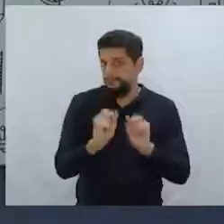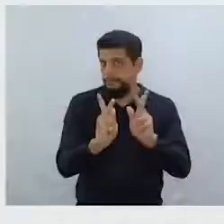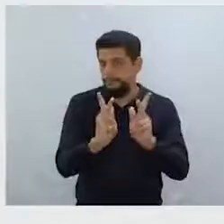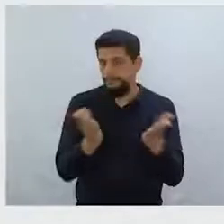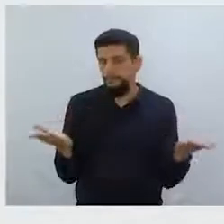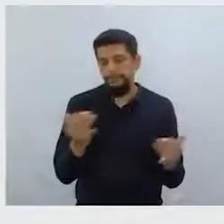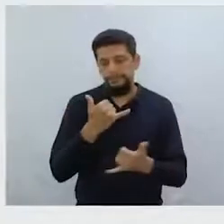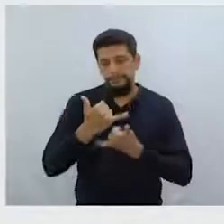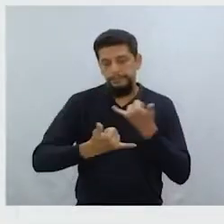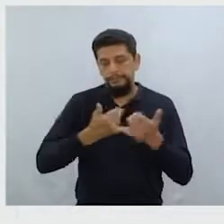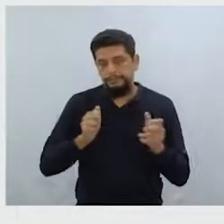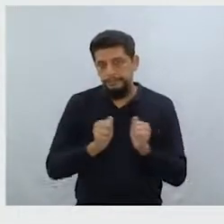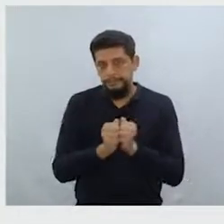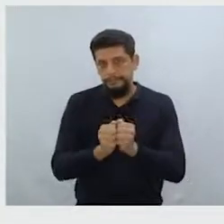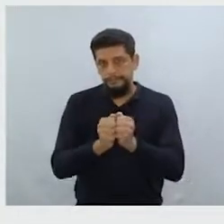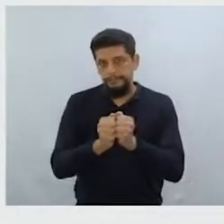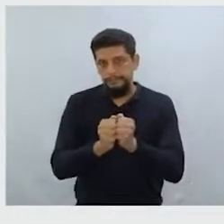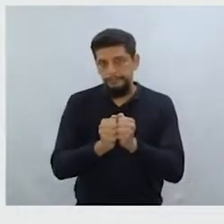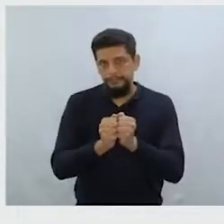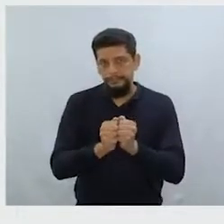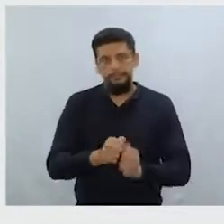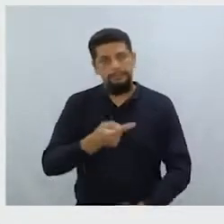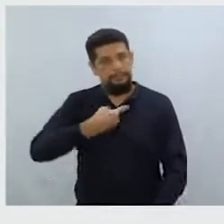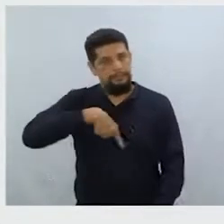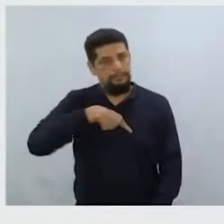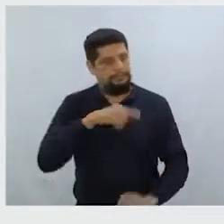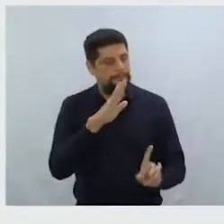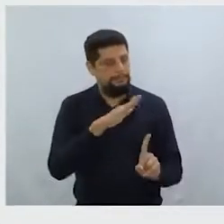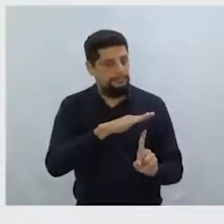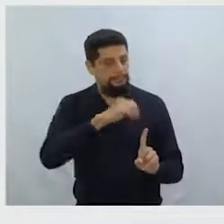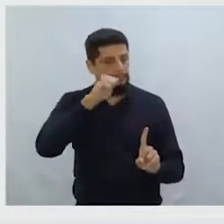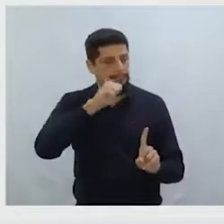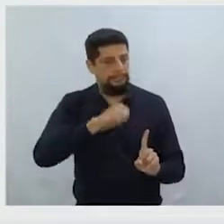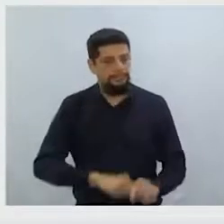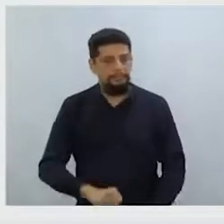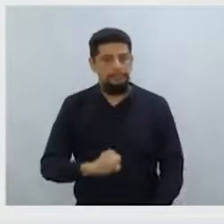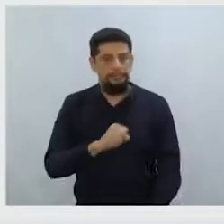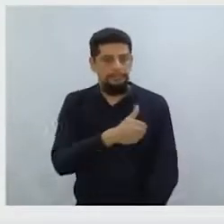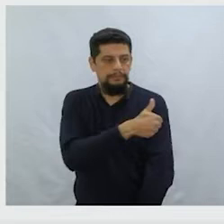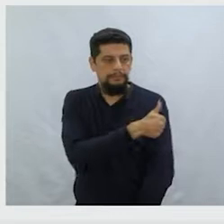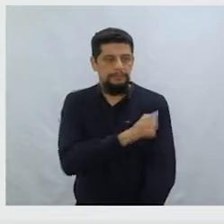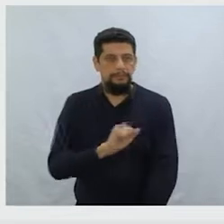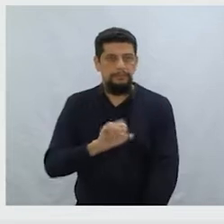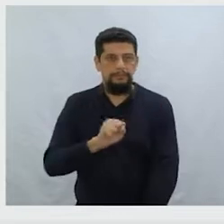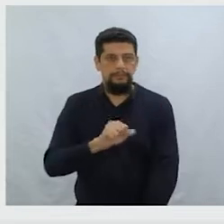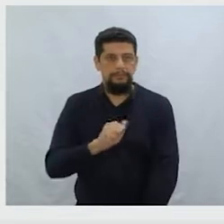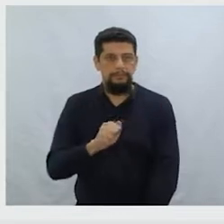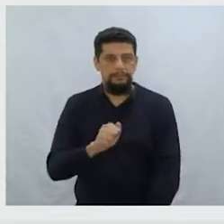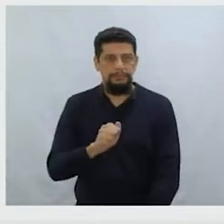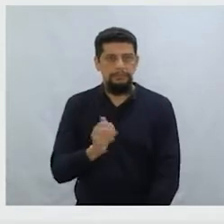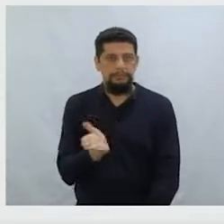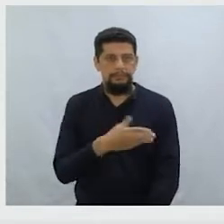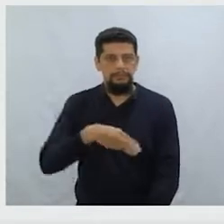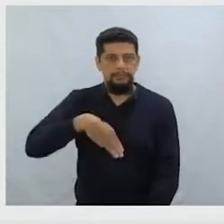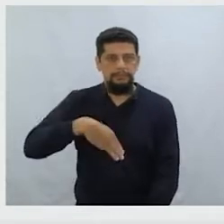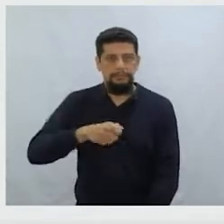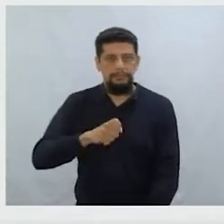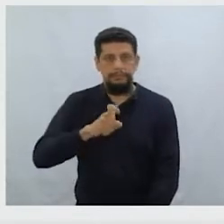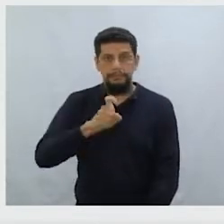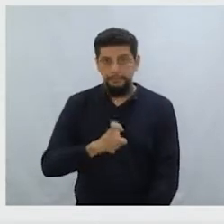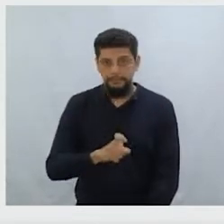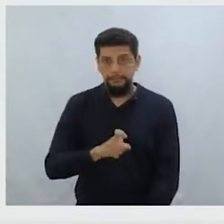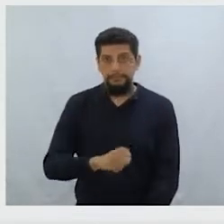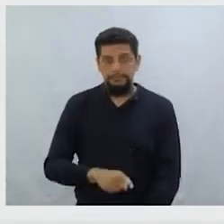cachorro. E para brincar junto com a gente, nós chamamos aí a Isa e